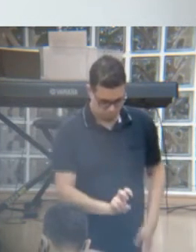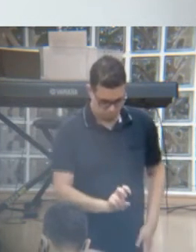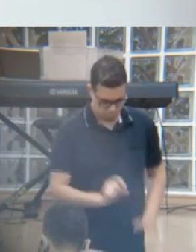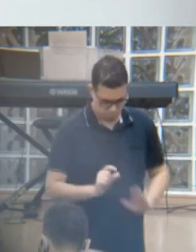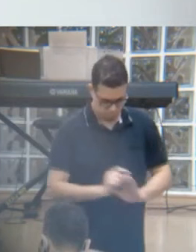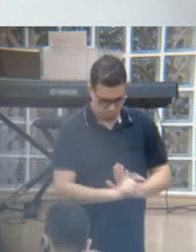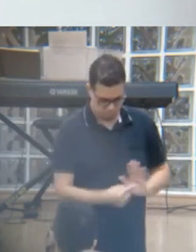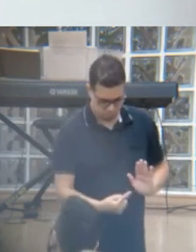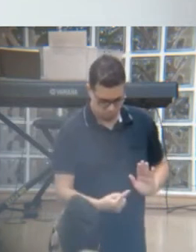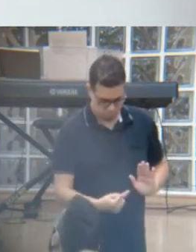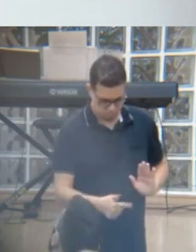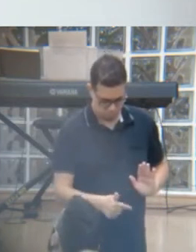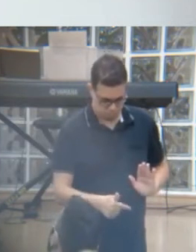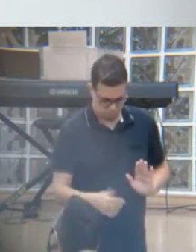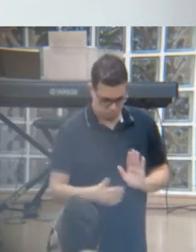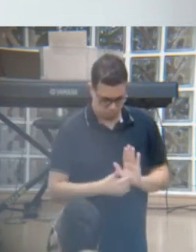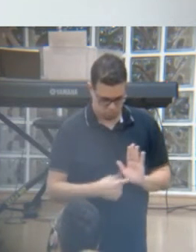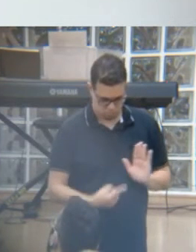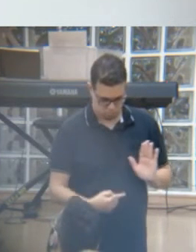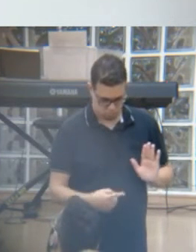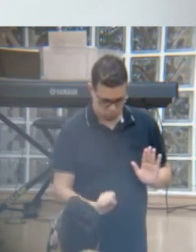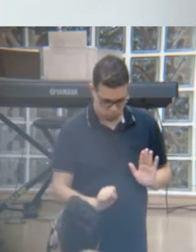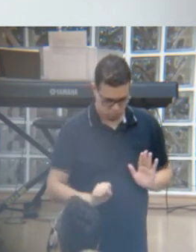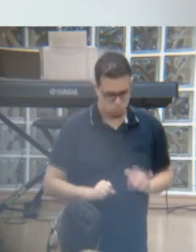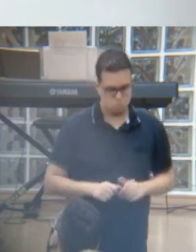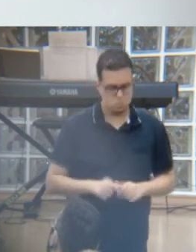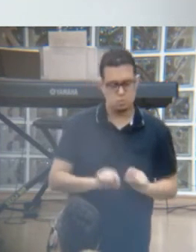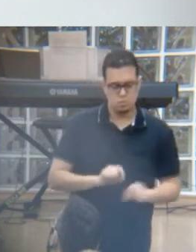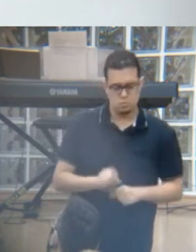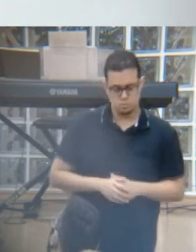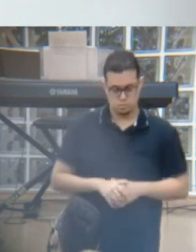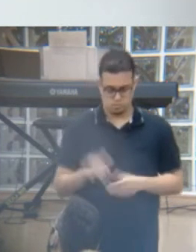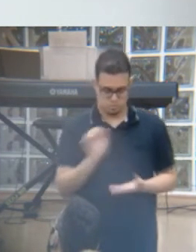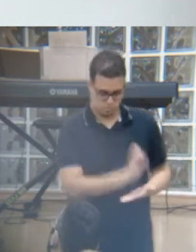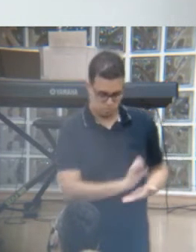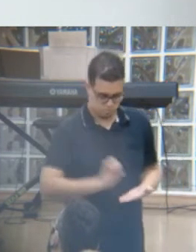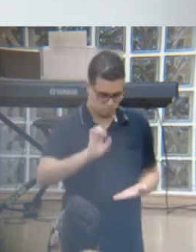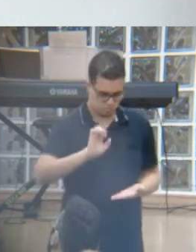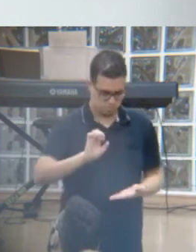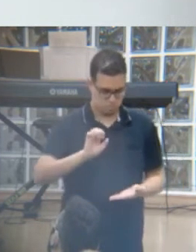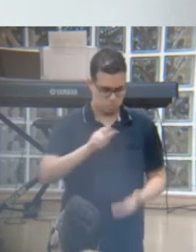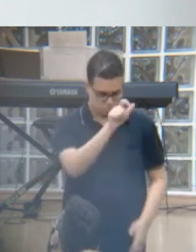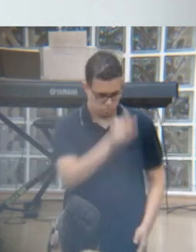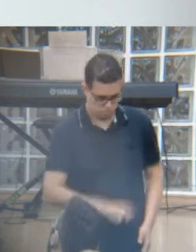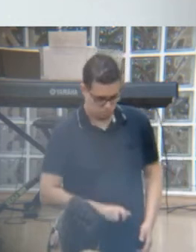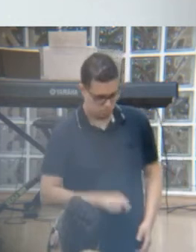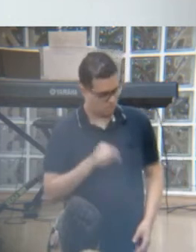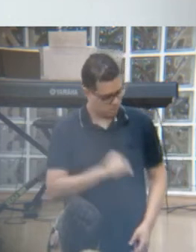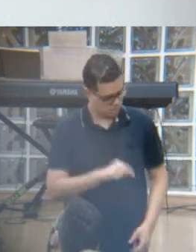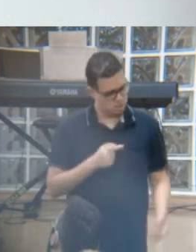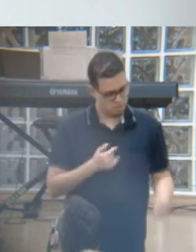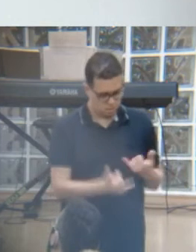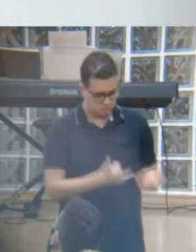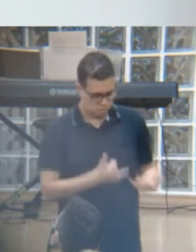casa, por enquanto você presta atenção. Elias era um homem semelhante a nós, sujeito